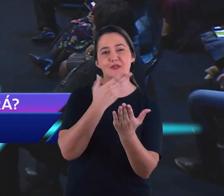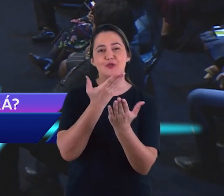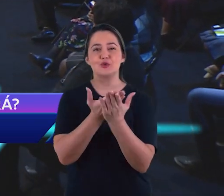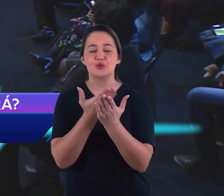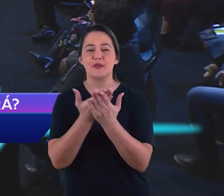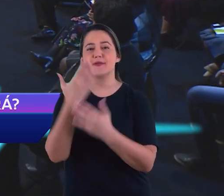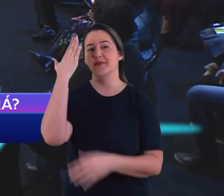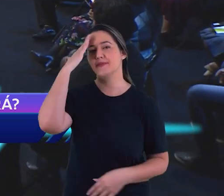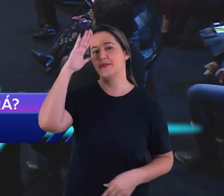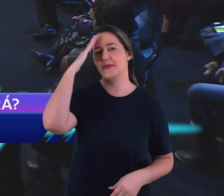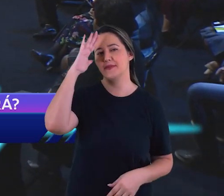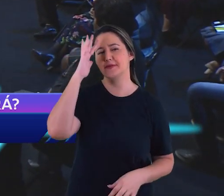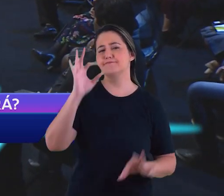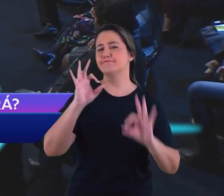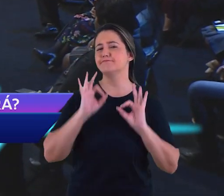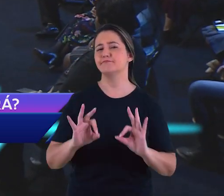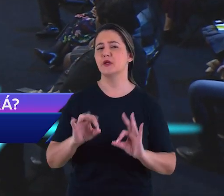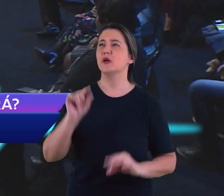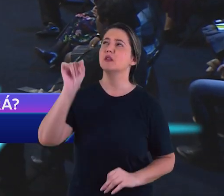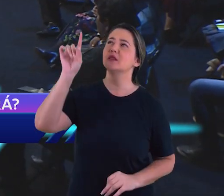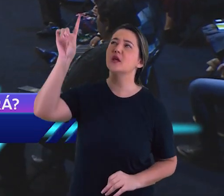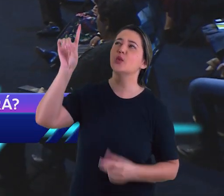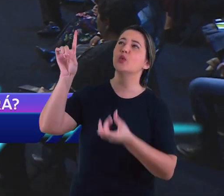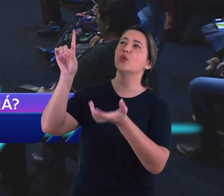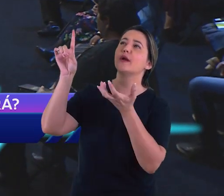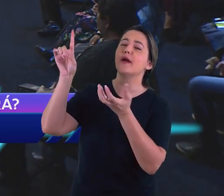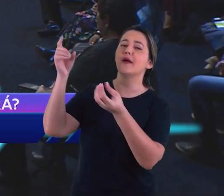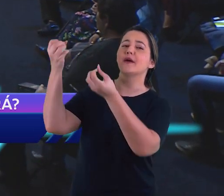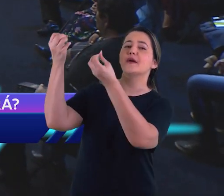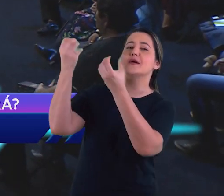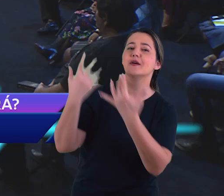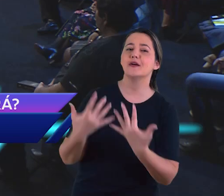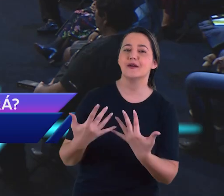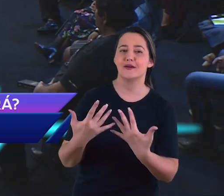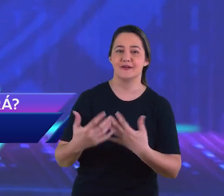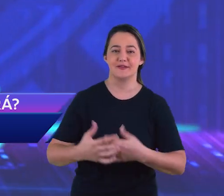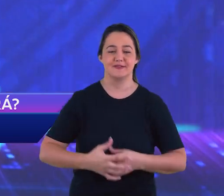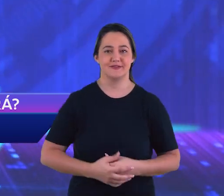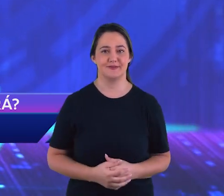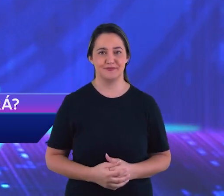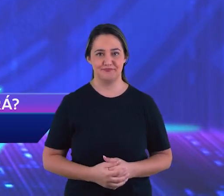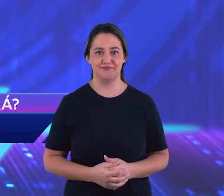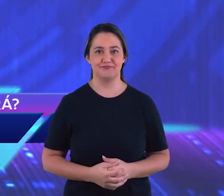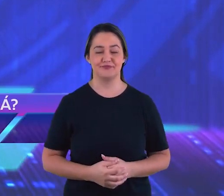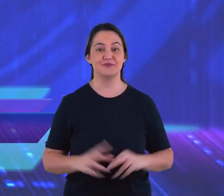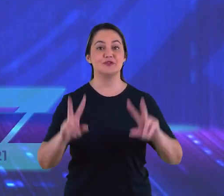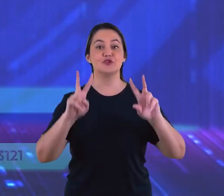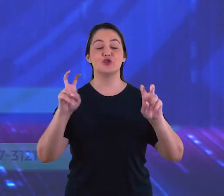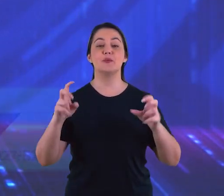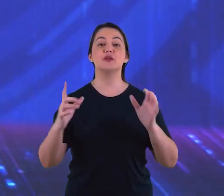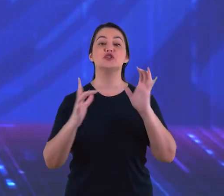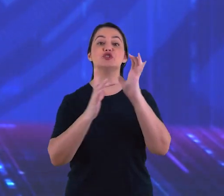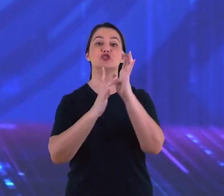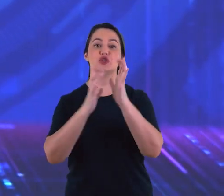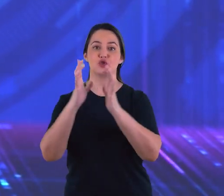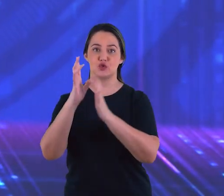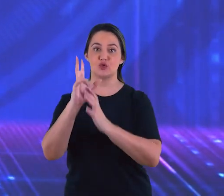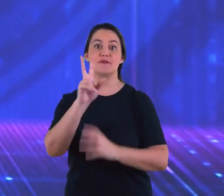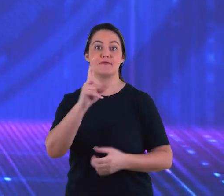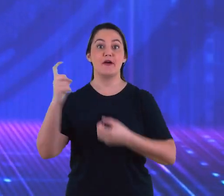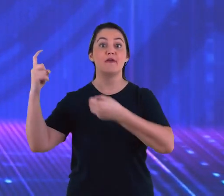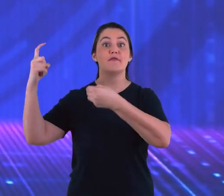refugiamos para entender exatamente o que Deus tem para nos dizer. A volta de